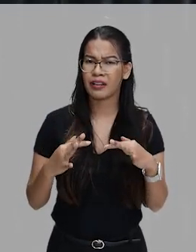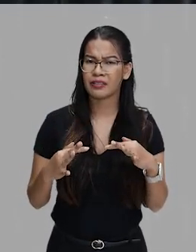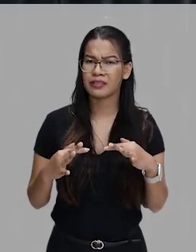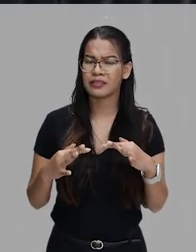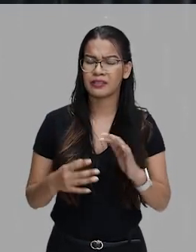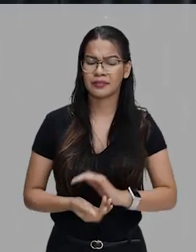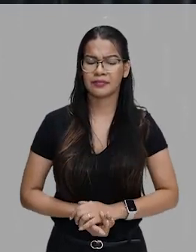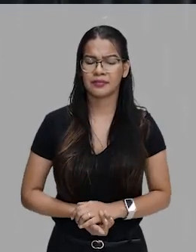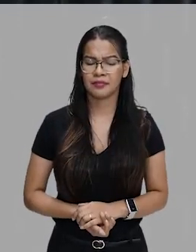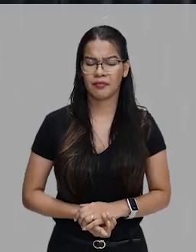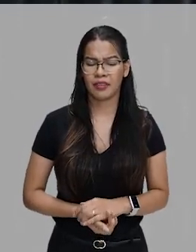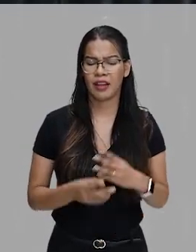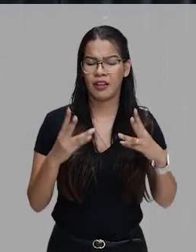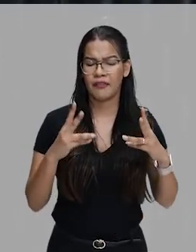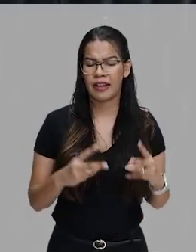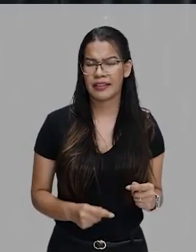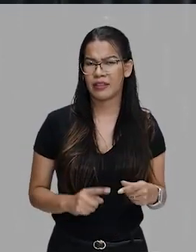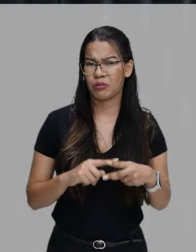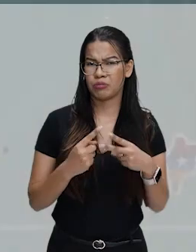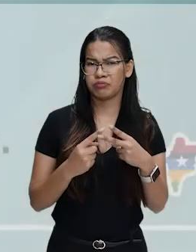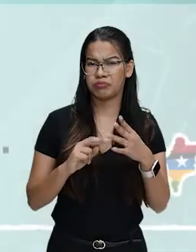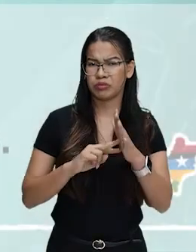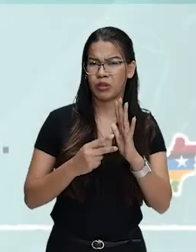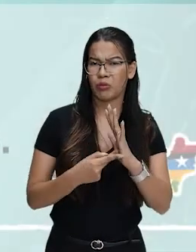Ou evidenciar uma relação?